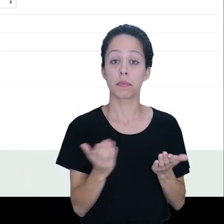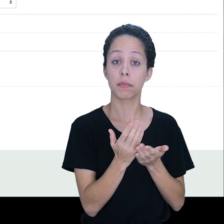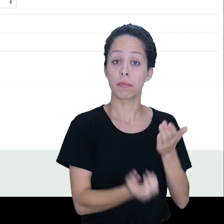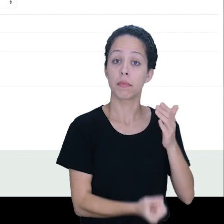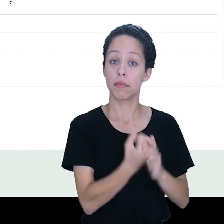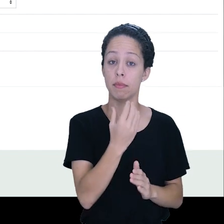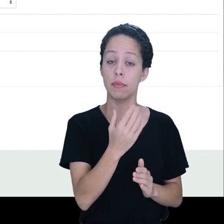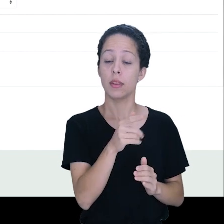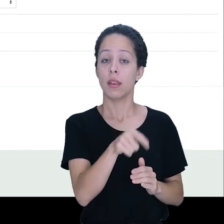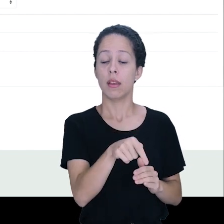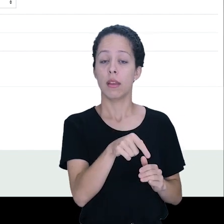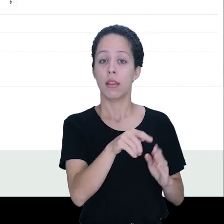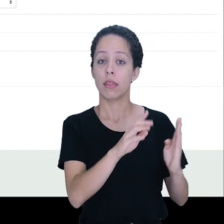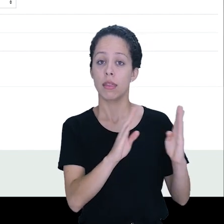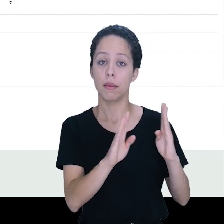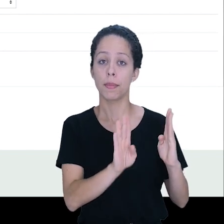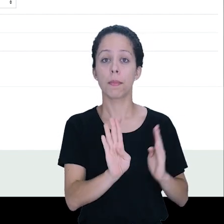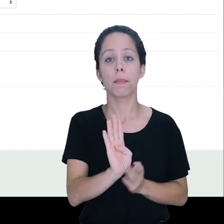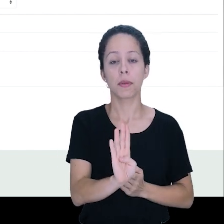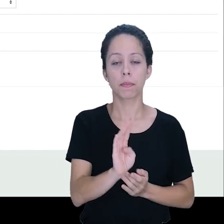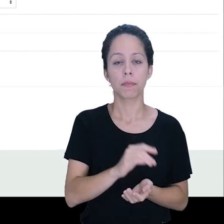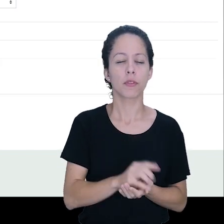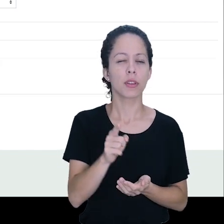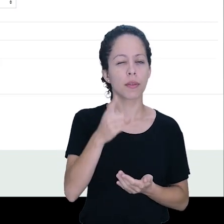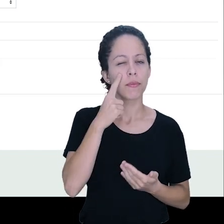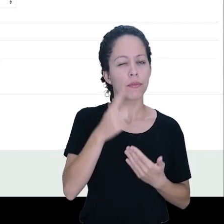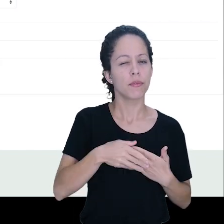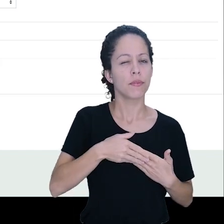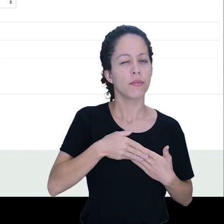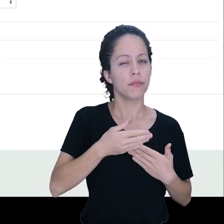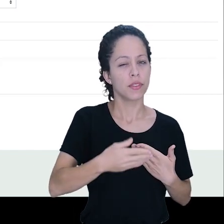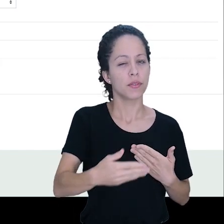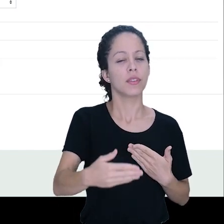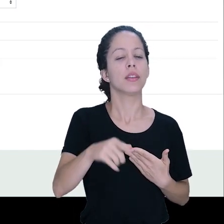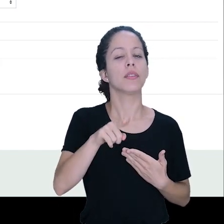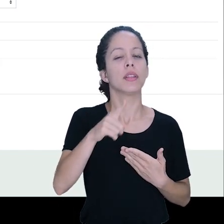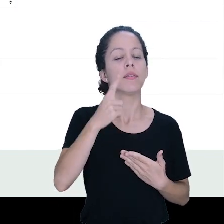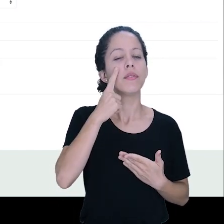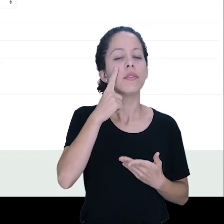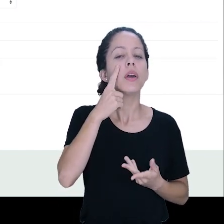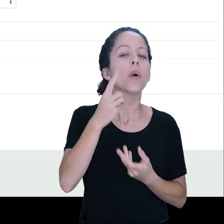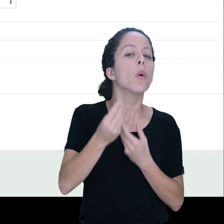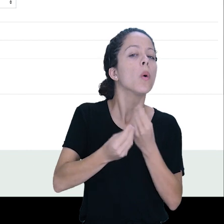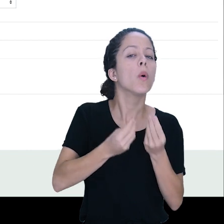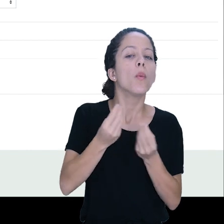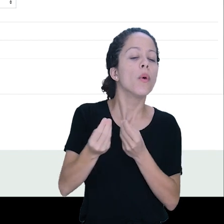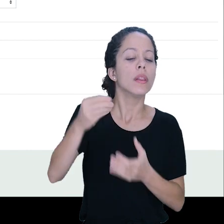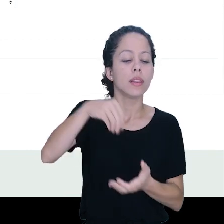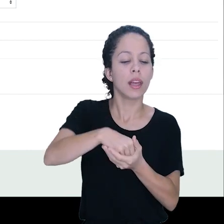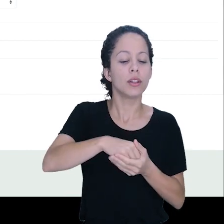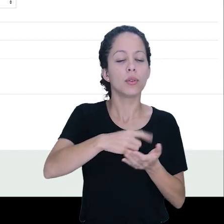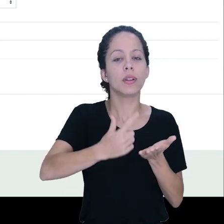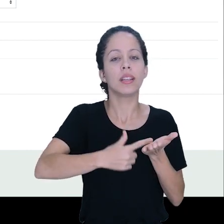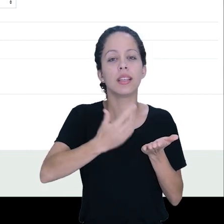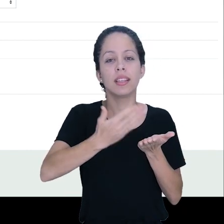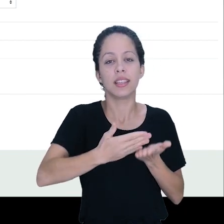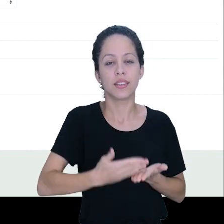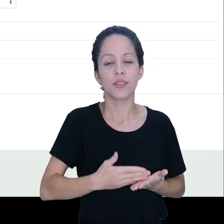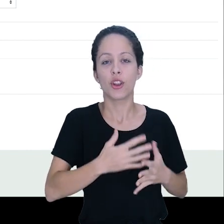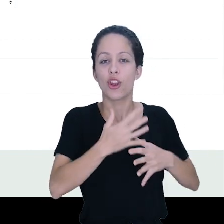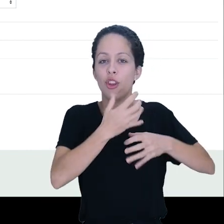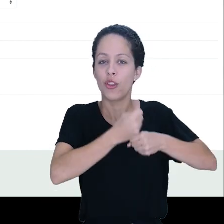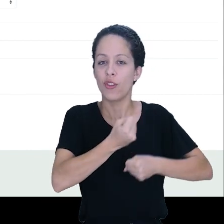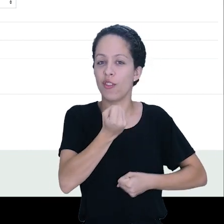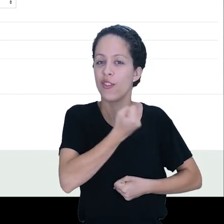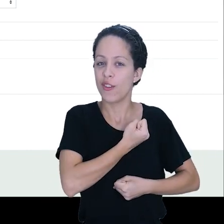em breve você já vai ver quando as atividades forem para dentro como vai ficando ajeitado o livro de notas e